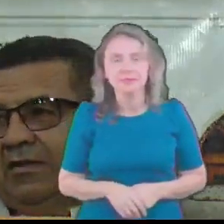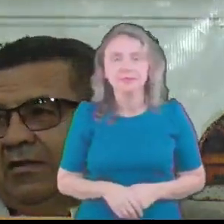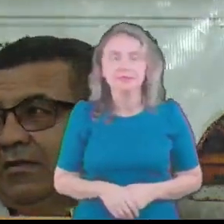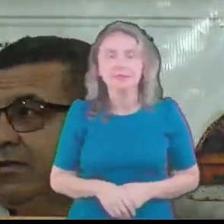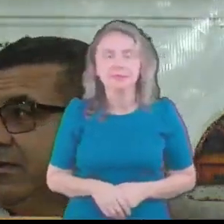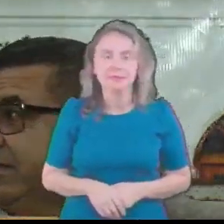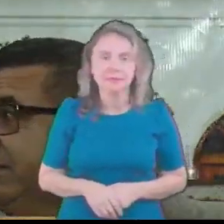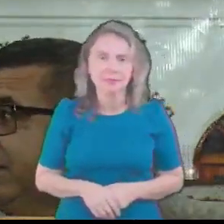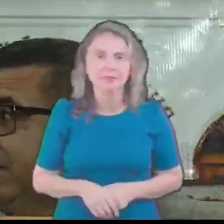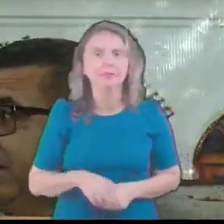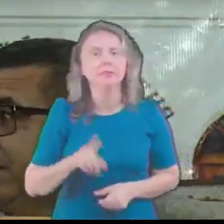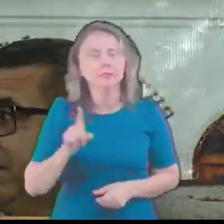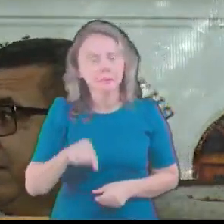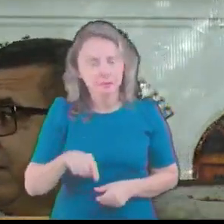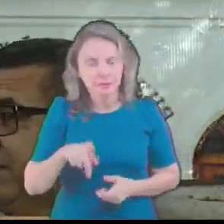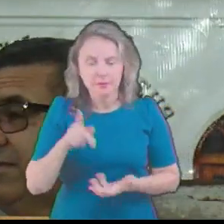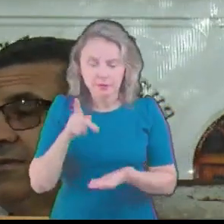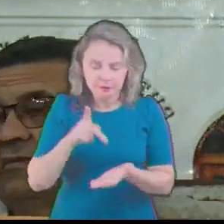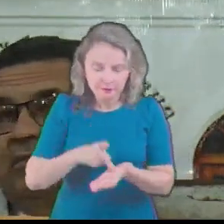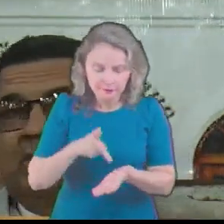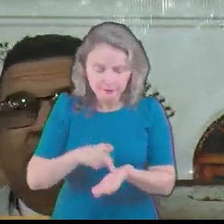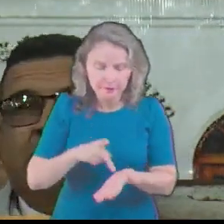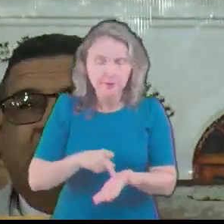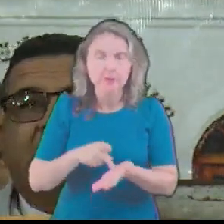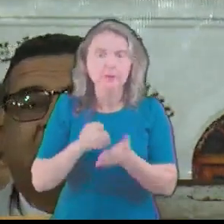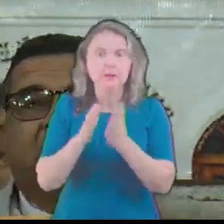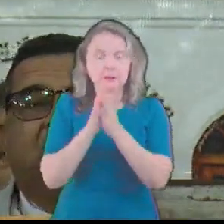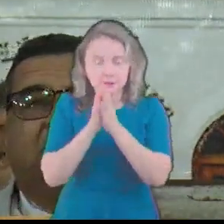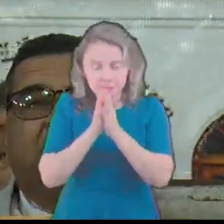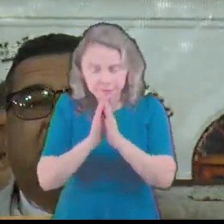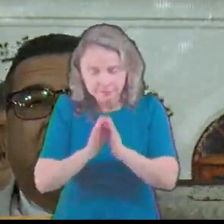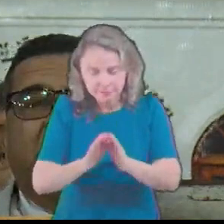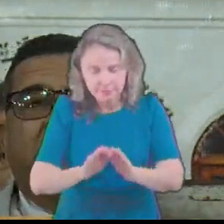Esta é a verdadeira adoração, irmãos.